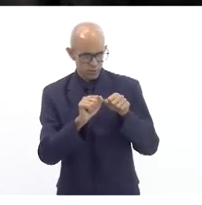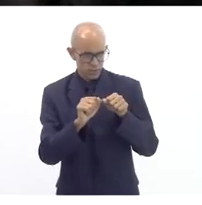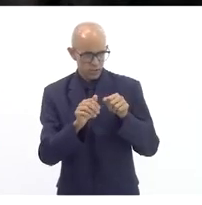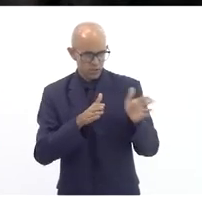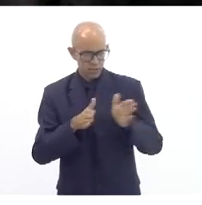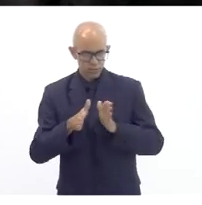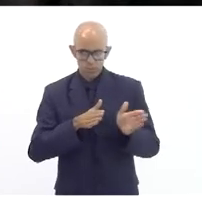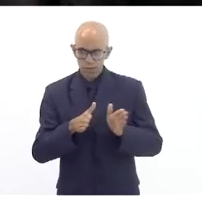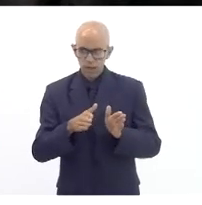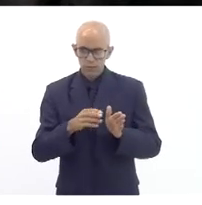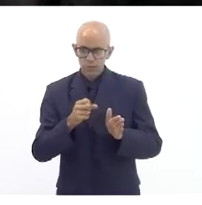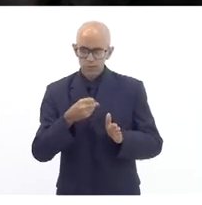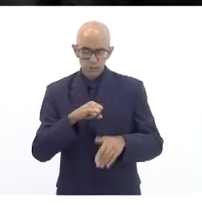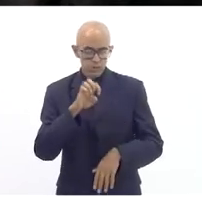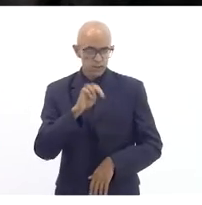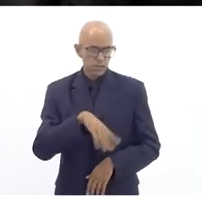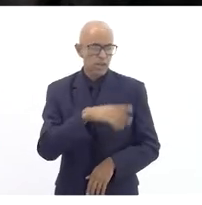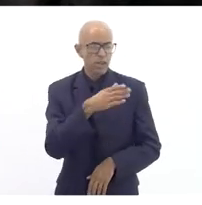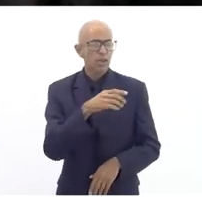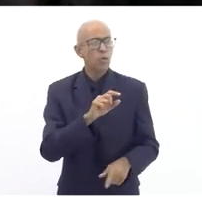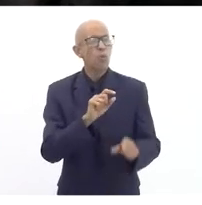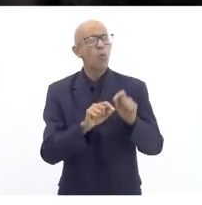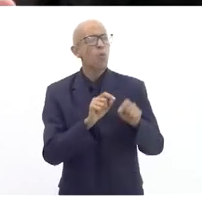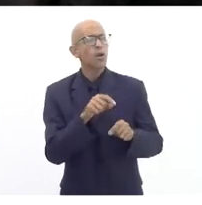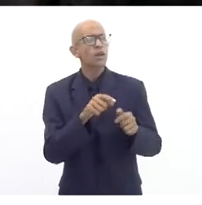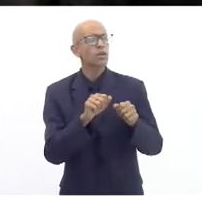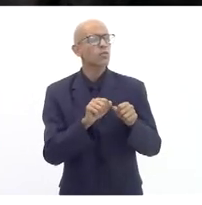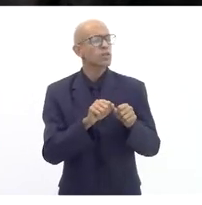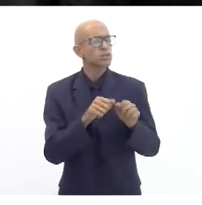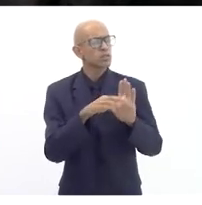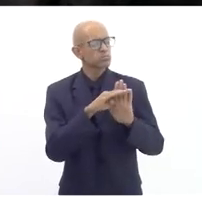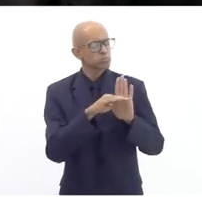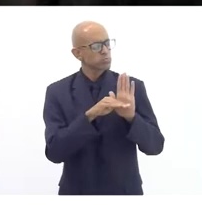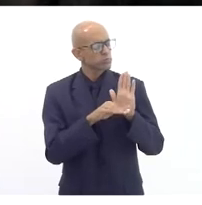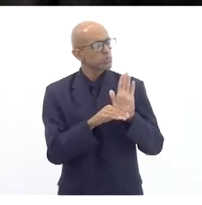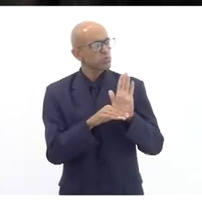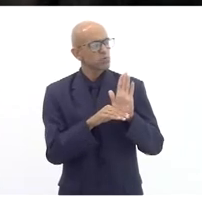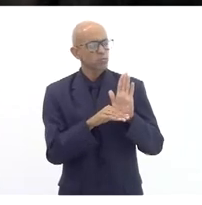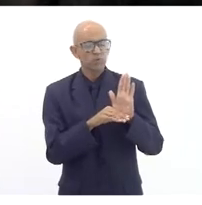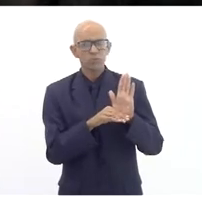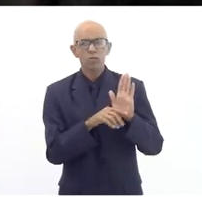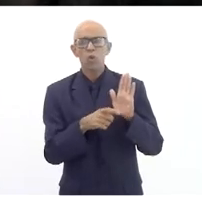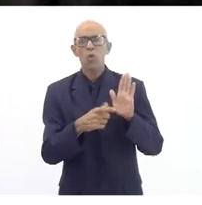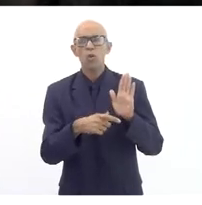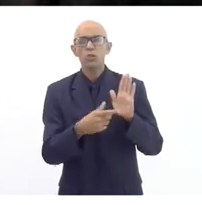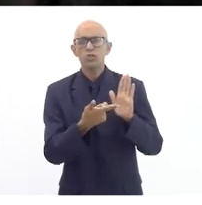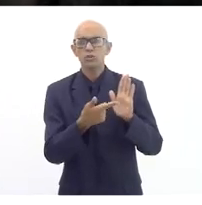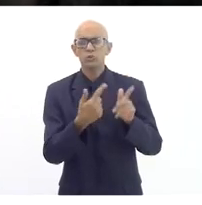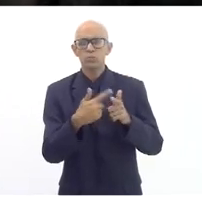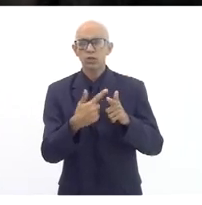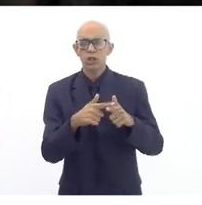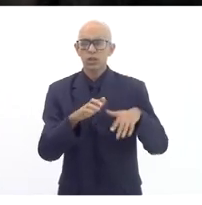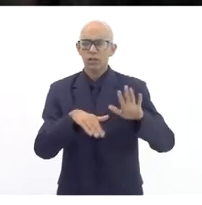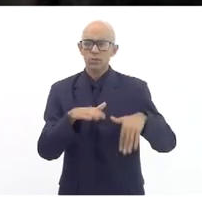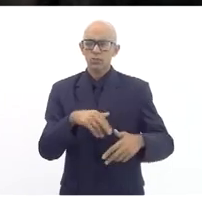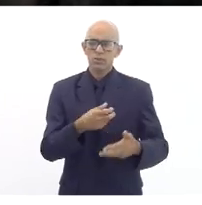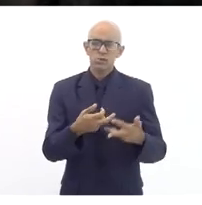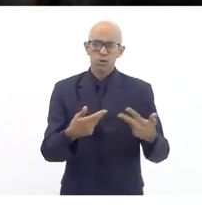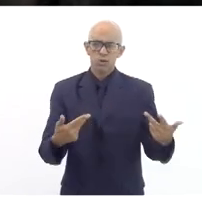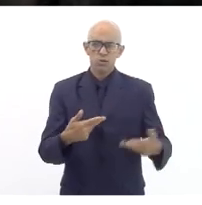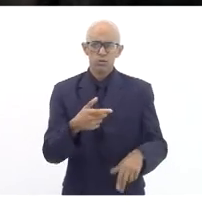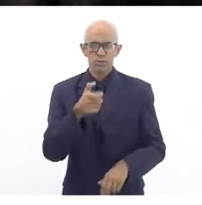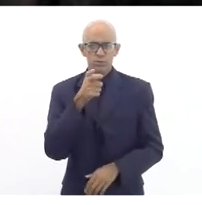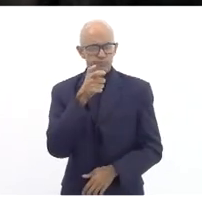acessibilidade, se é, em que pé está esse processo regulatório na agência reguladora, que é uma questão, talvez, bastante interessante.